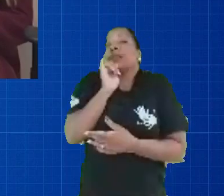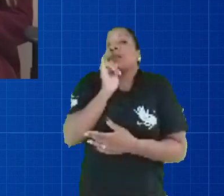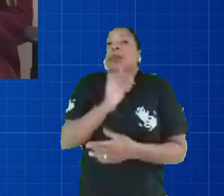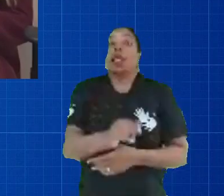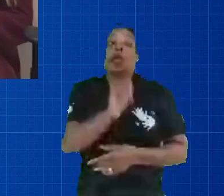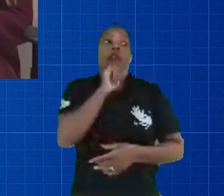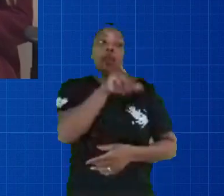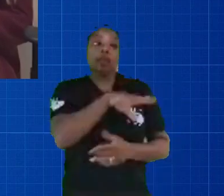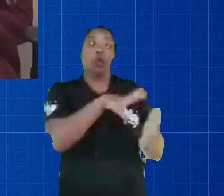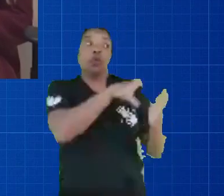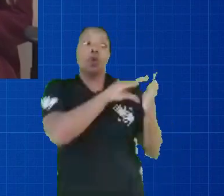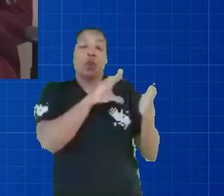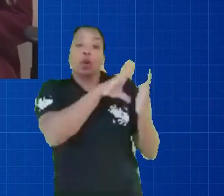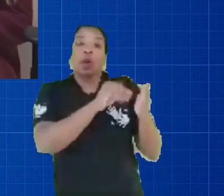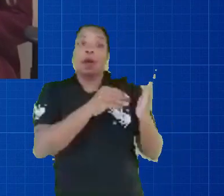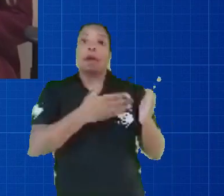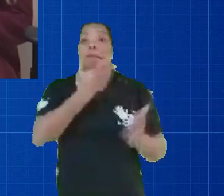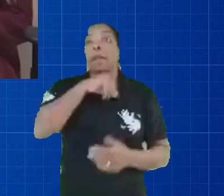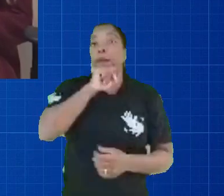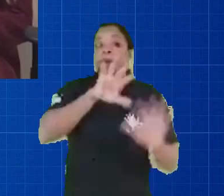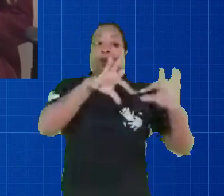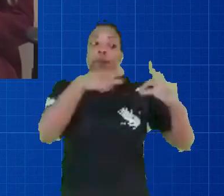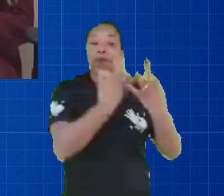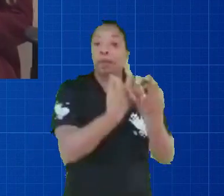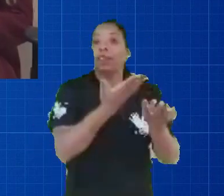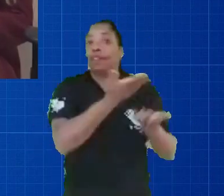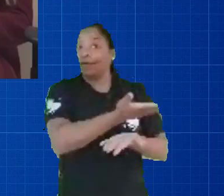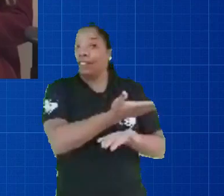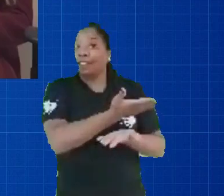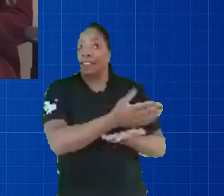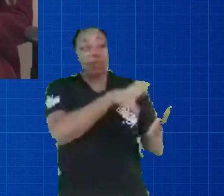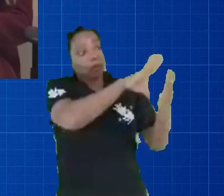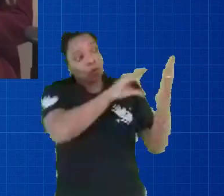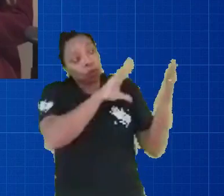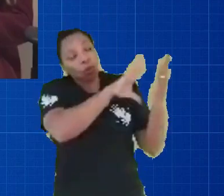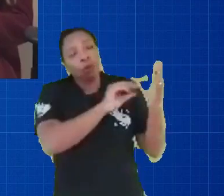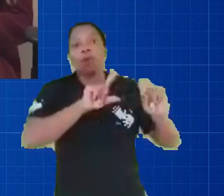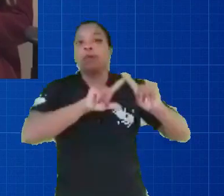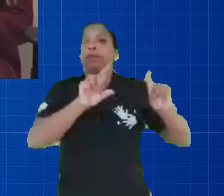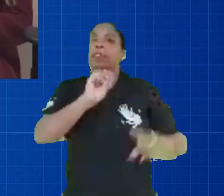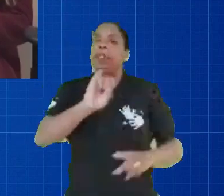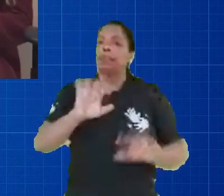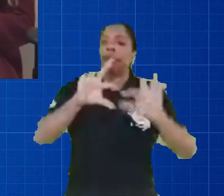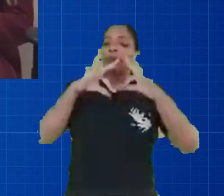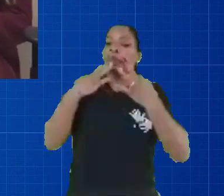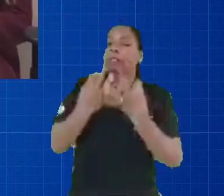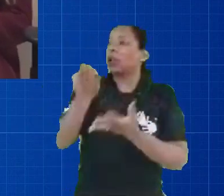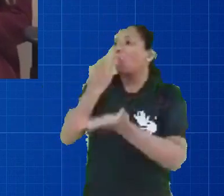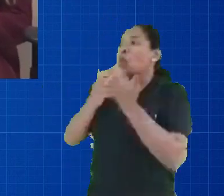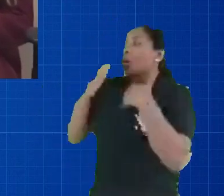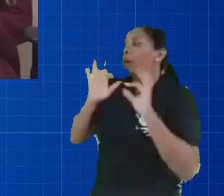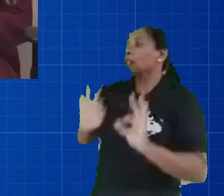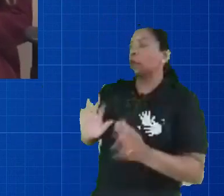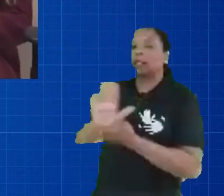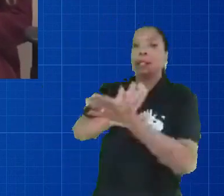a família não tem o hábito, né, de se juntarem à mesa, fazer a refeição, né, cada